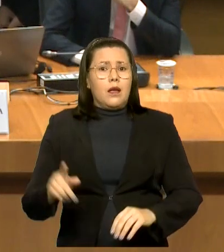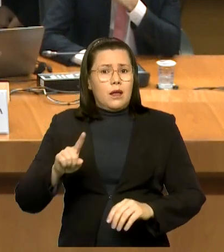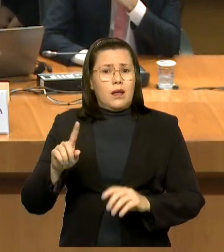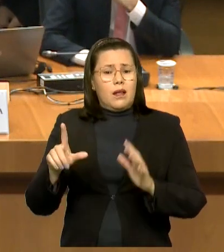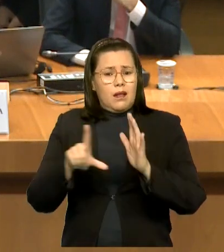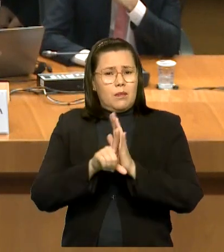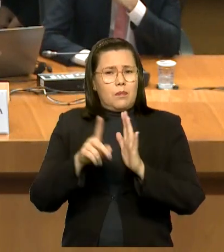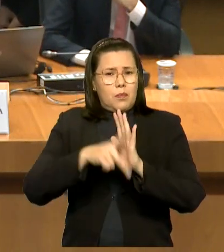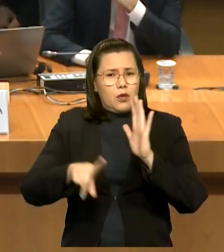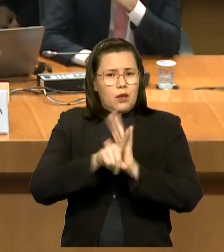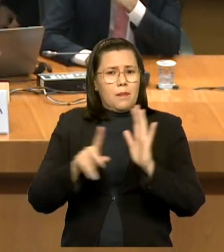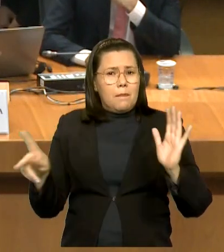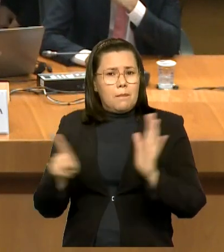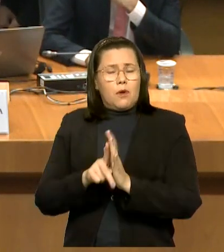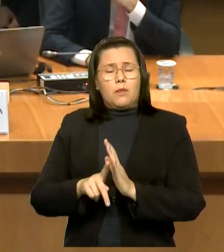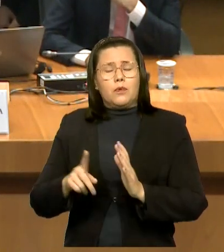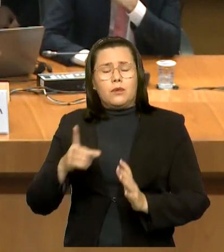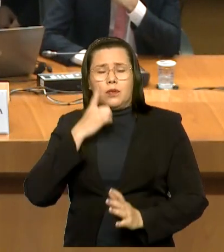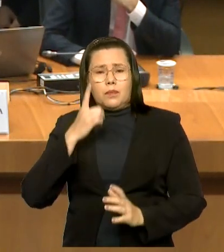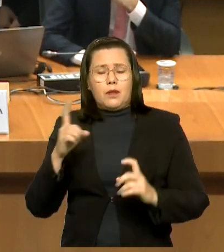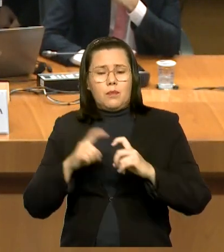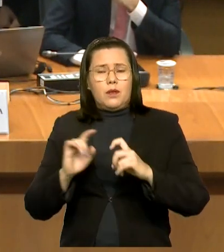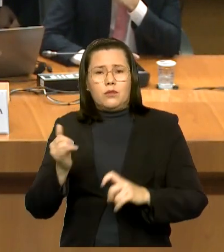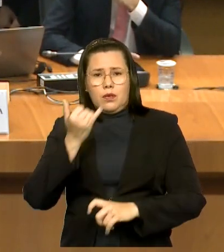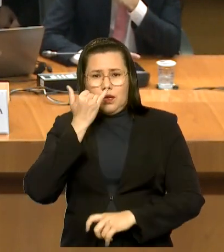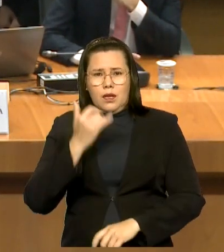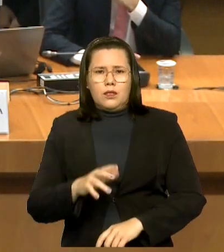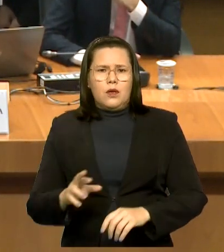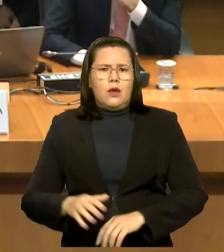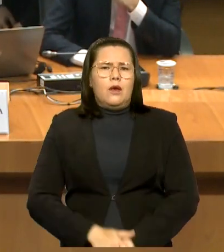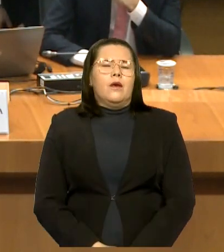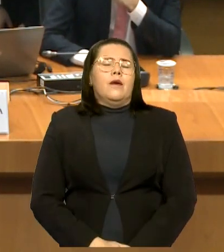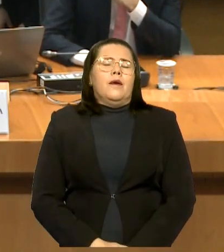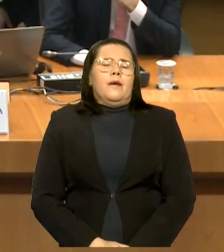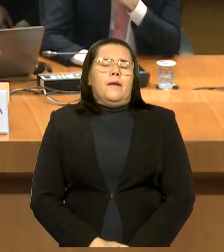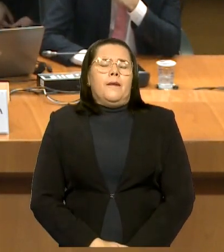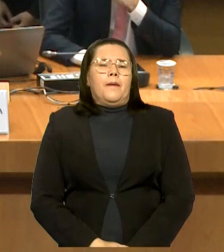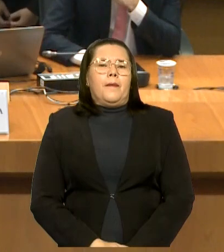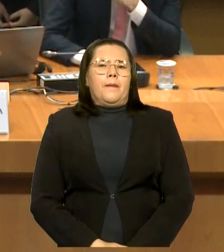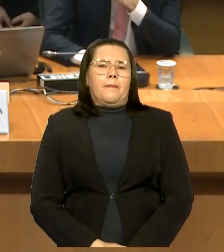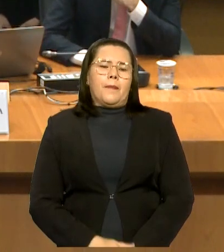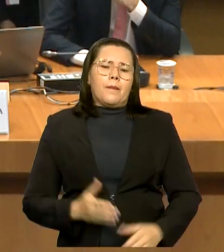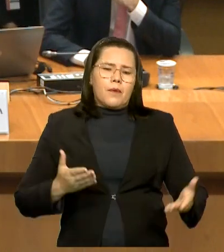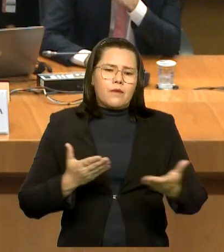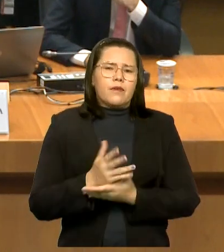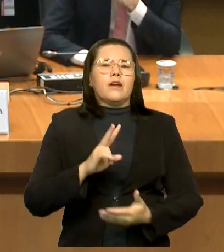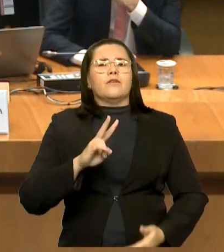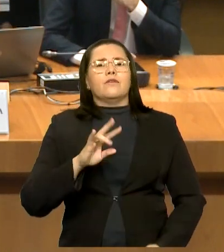e senhores deputados que aprovam permaneçam como estão. Aprovado. Vai a sanção.